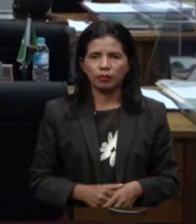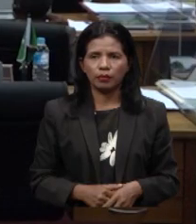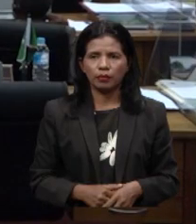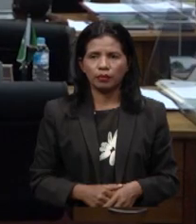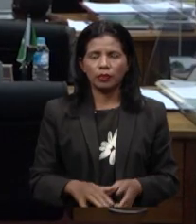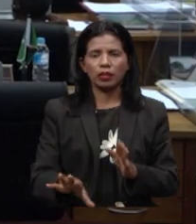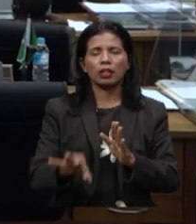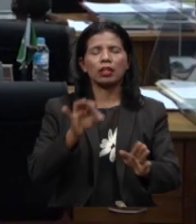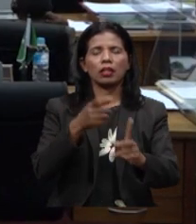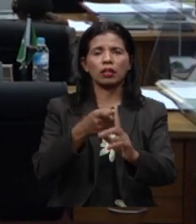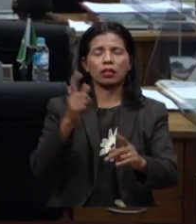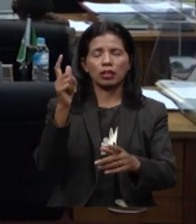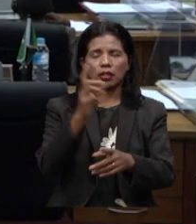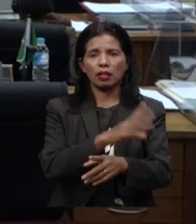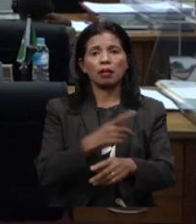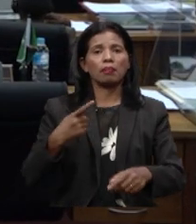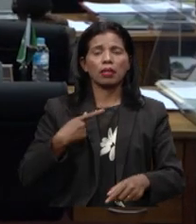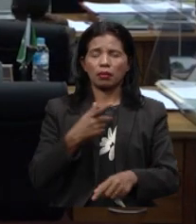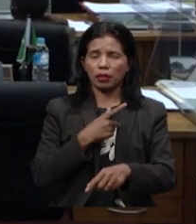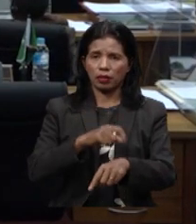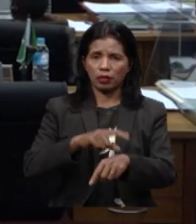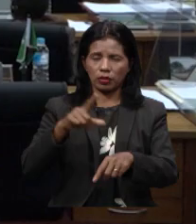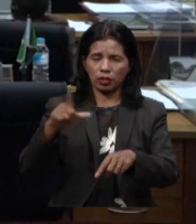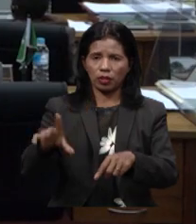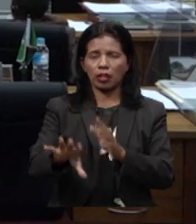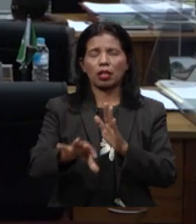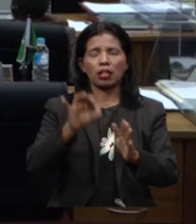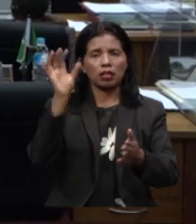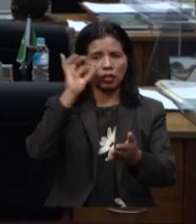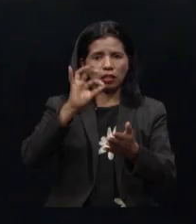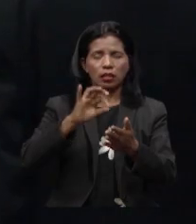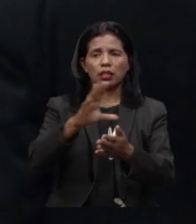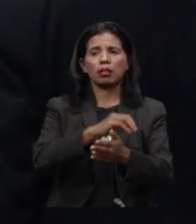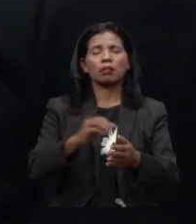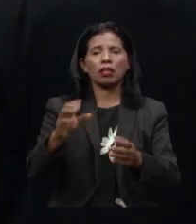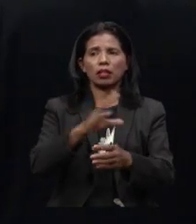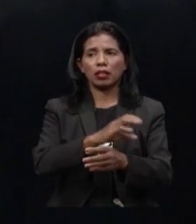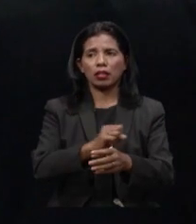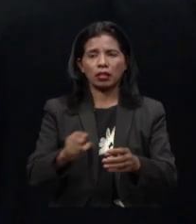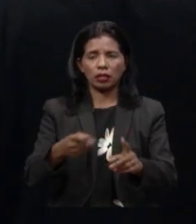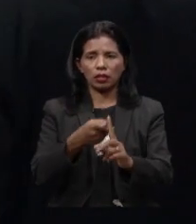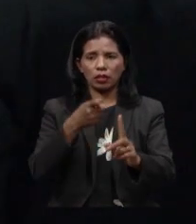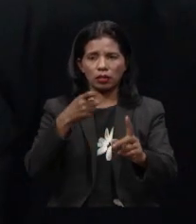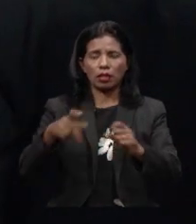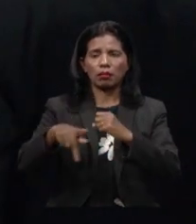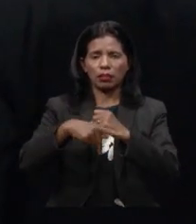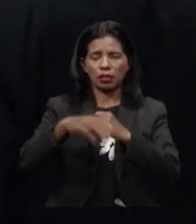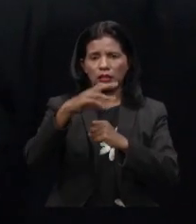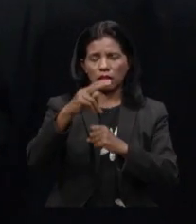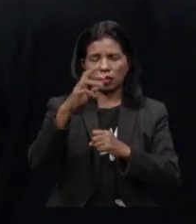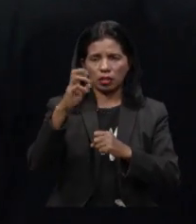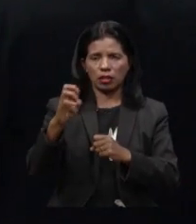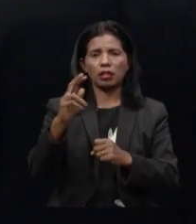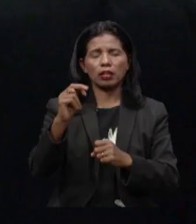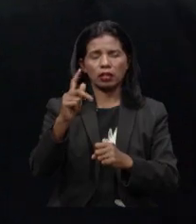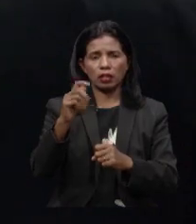Livros plenária terça, né? Parlamento Nacional realiza eleição secreta. Ba candidato Nebe submete Rússi Bancada CNRT, ba